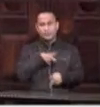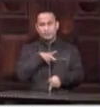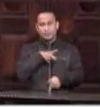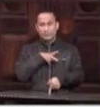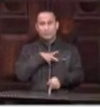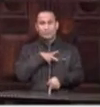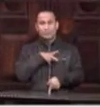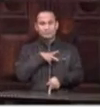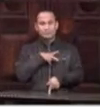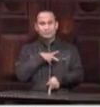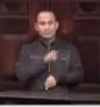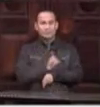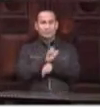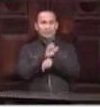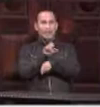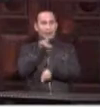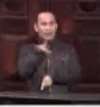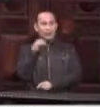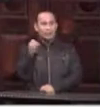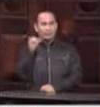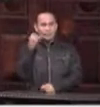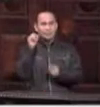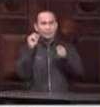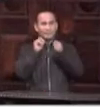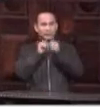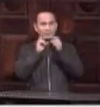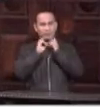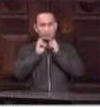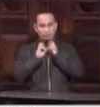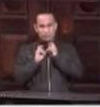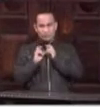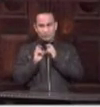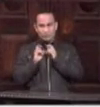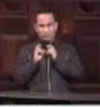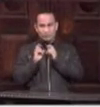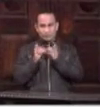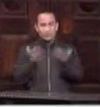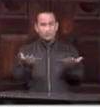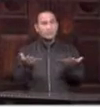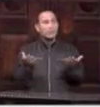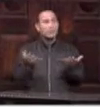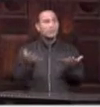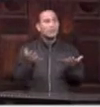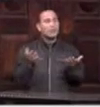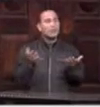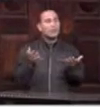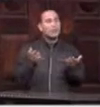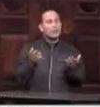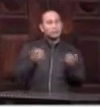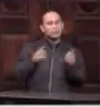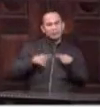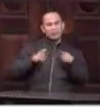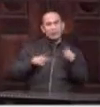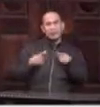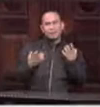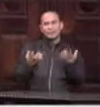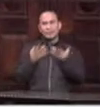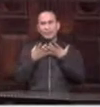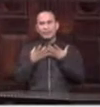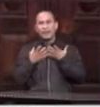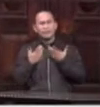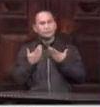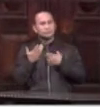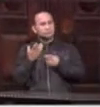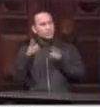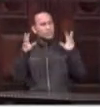É fundamental que a gente faça essa discussão. E o debate que a gente pretende fazer sobre a importância desse acervo,